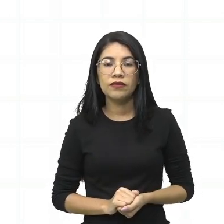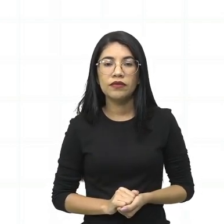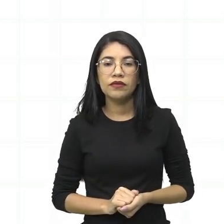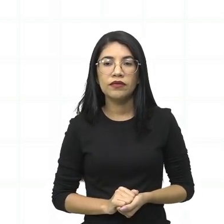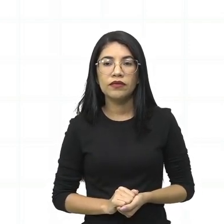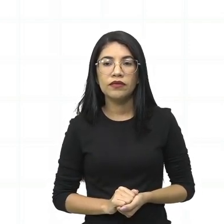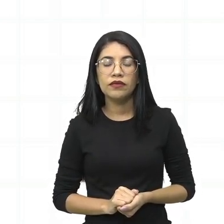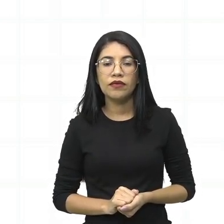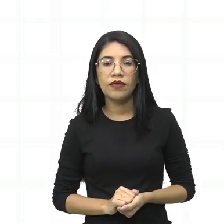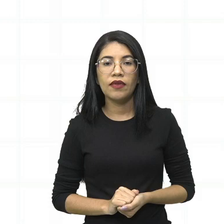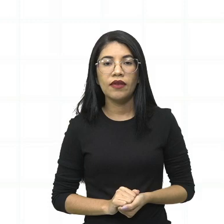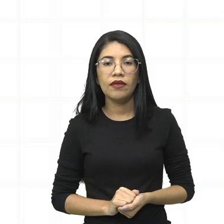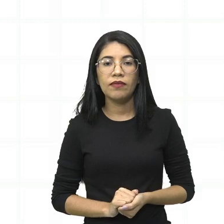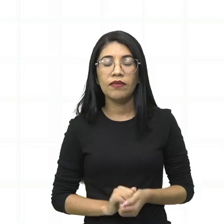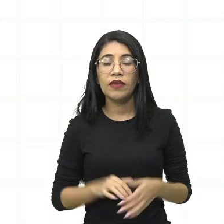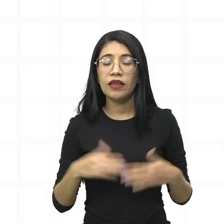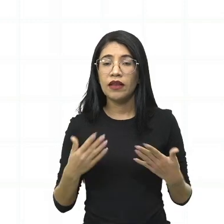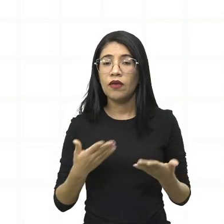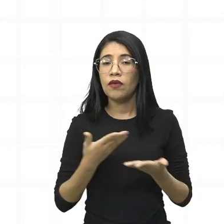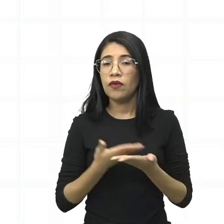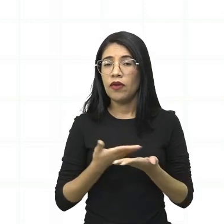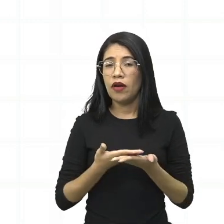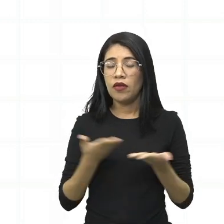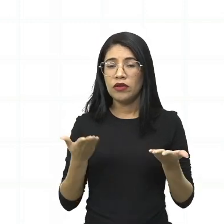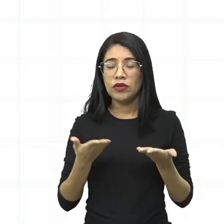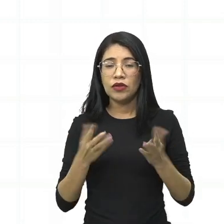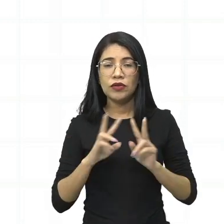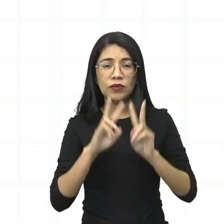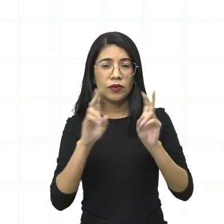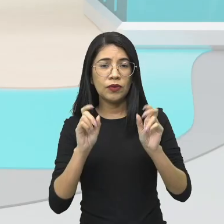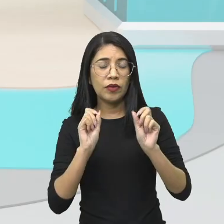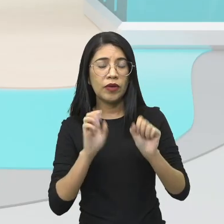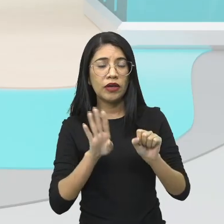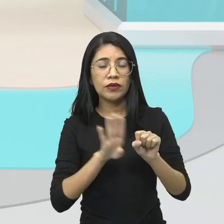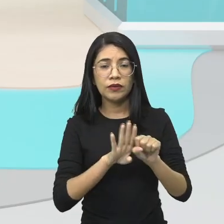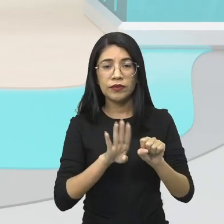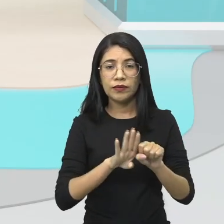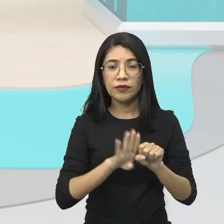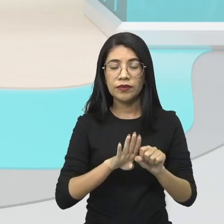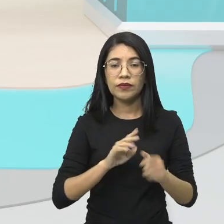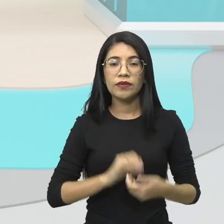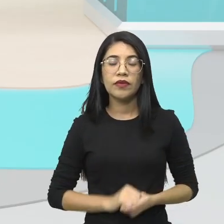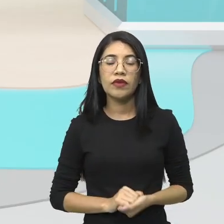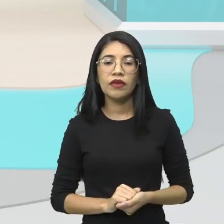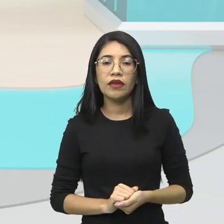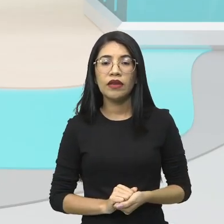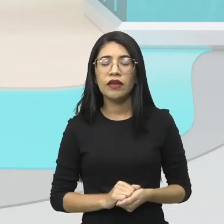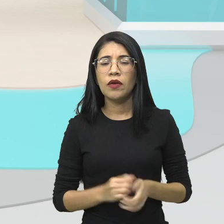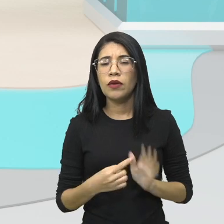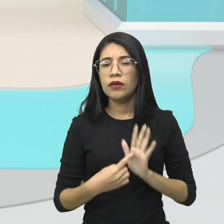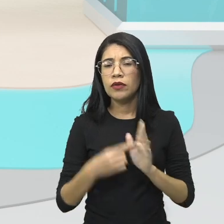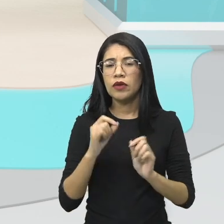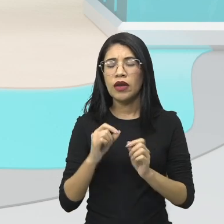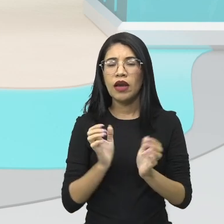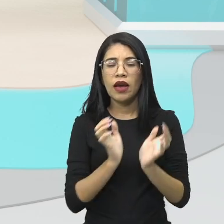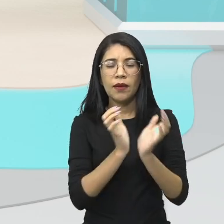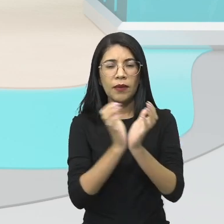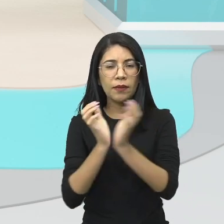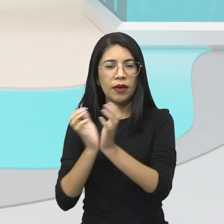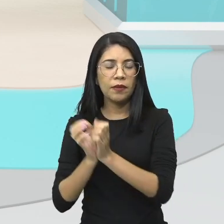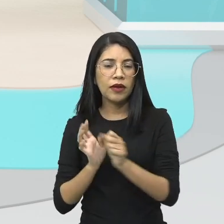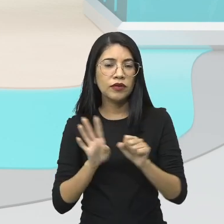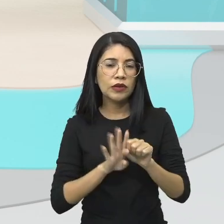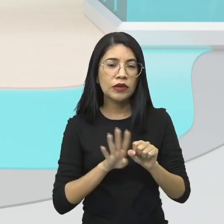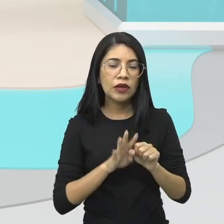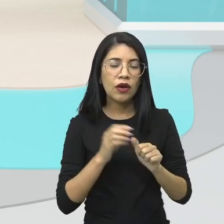Bem, essa foi então a nossa aula sobre substantivo, né? Nós vimos aí a classificação do